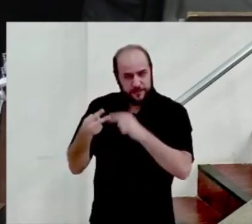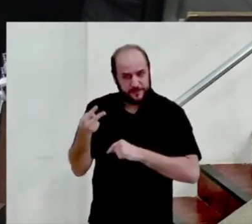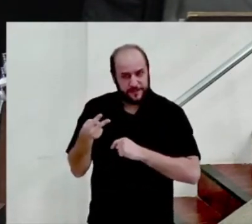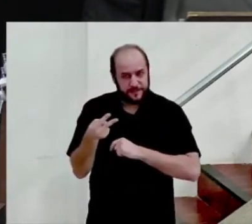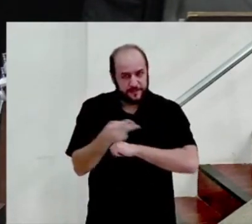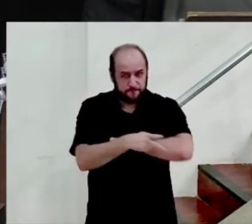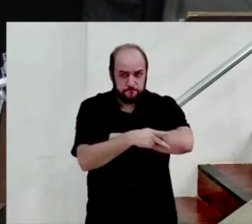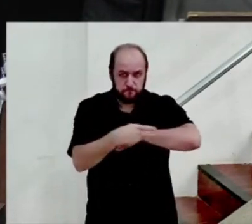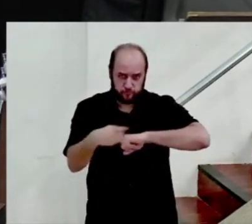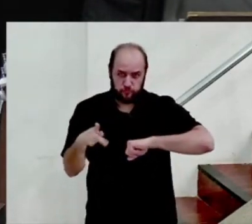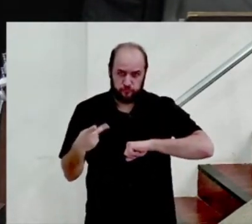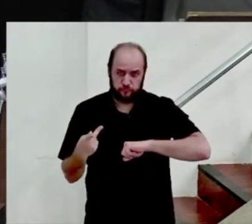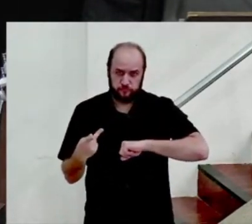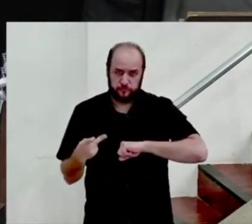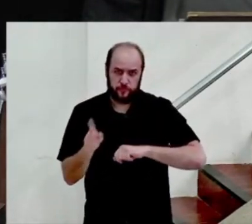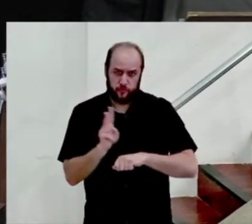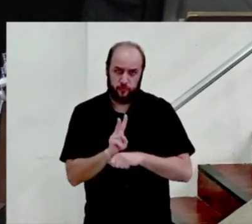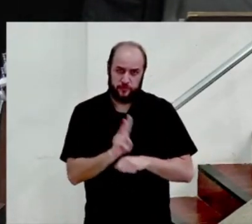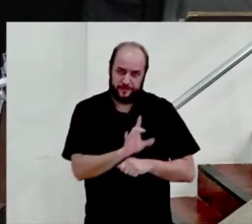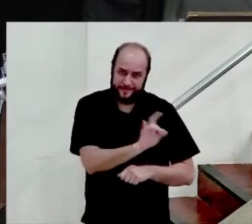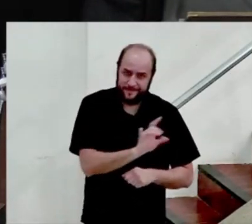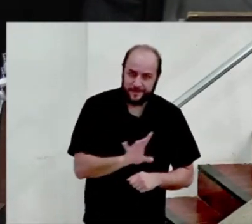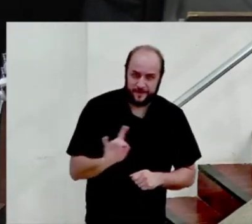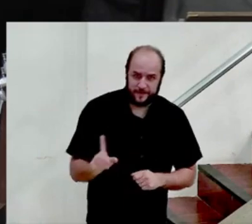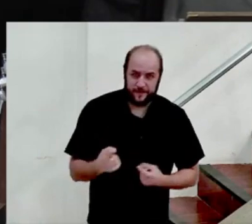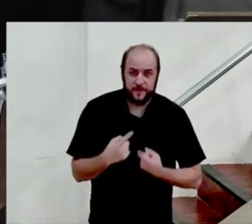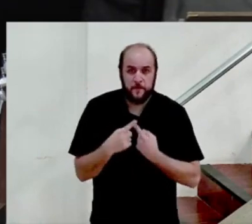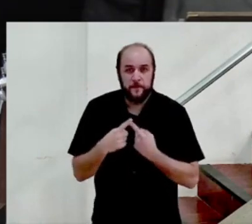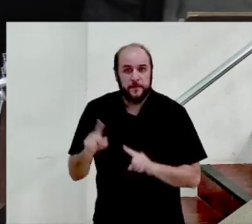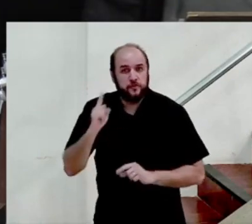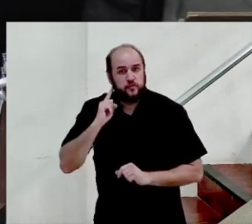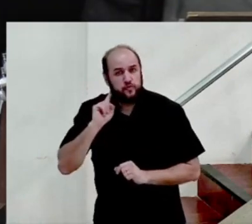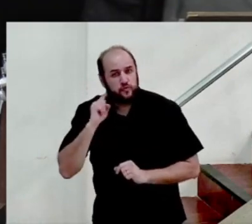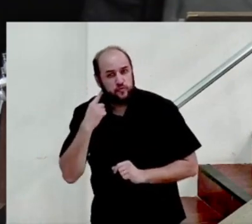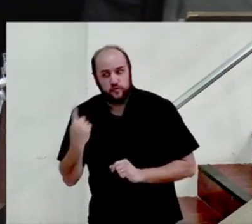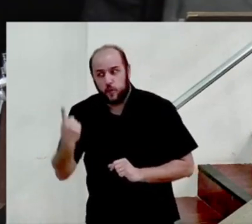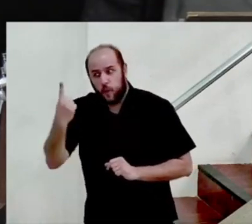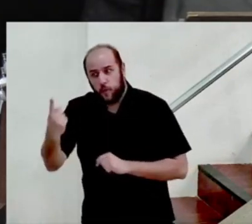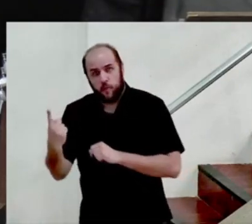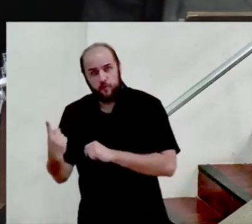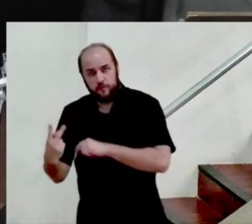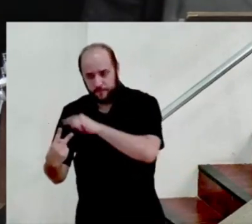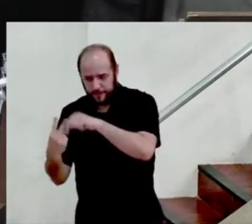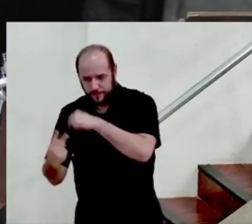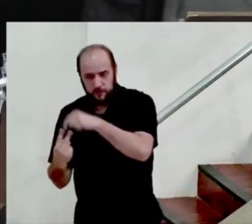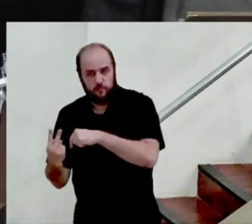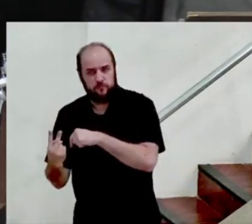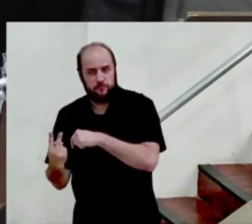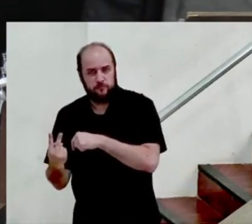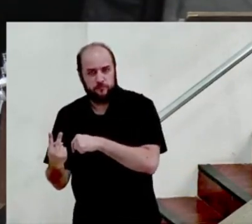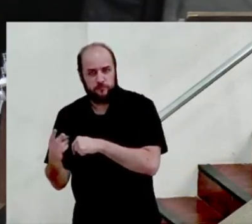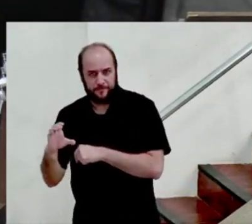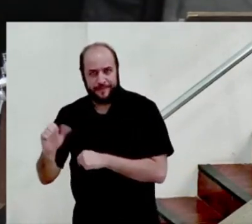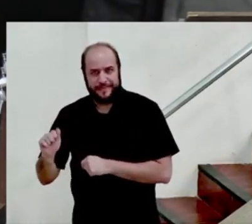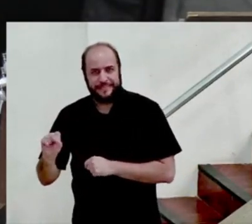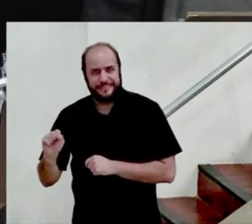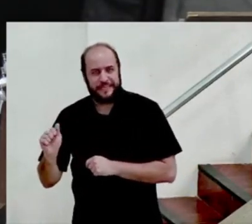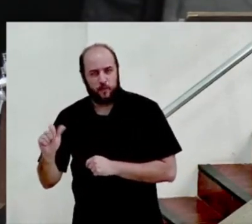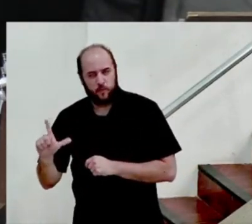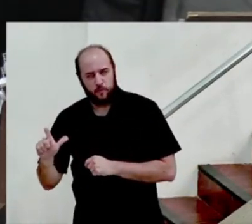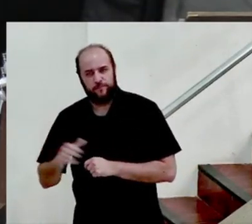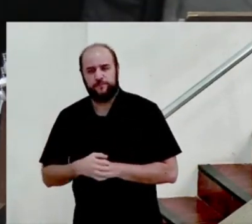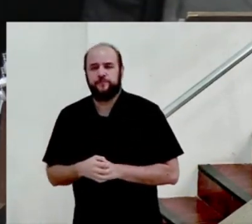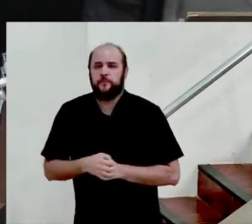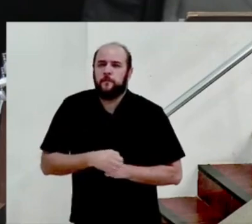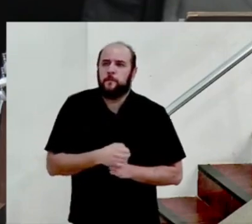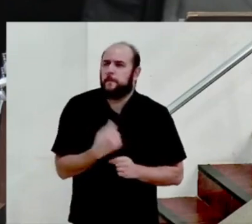seriam preservados de cada espécie, enquanto apenas 1 par seria preservado dos animais imundos. Por que